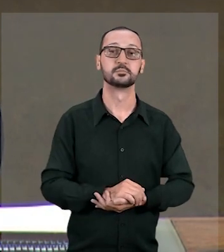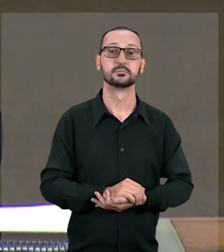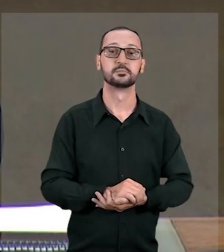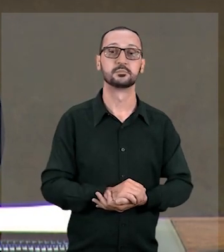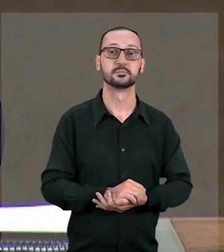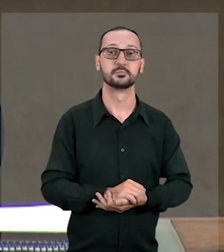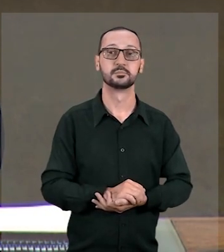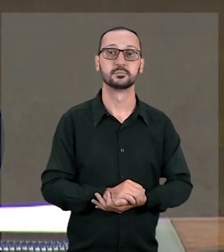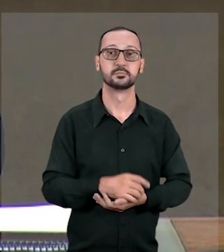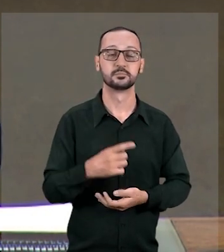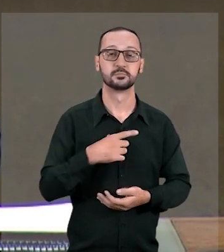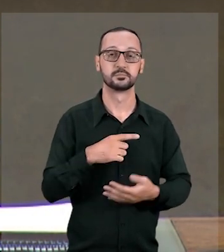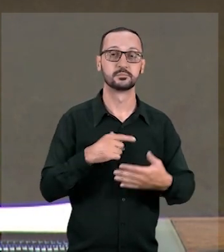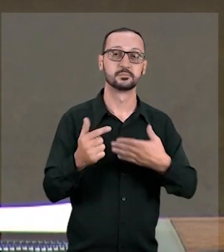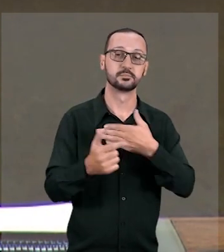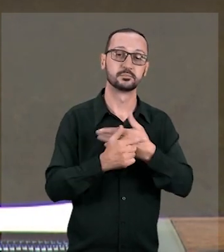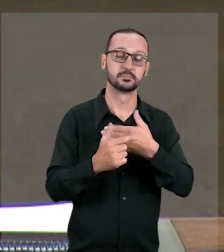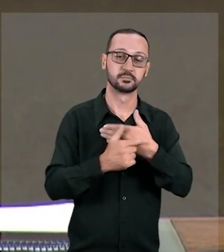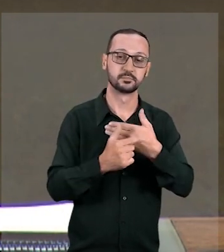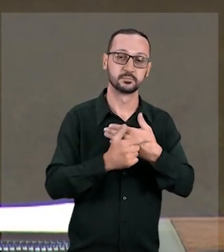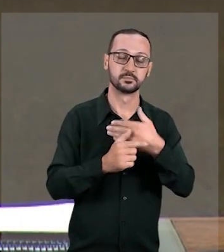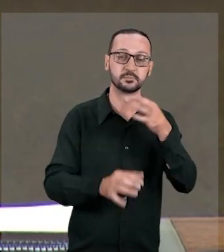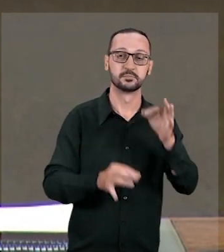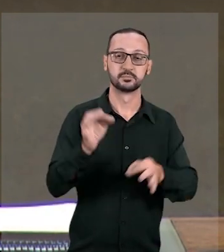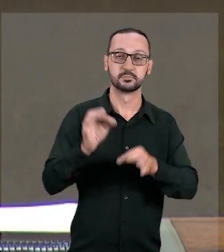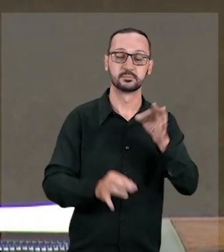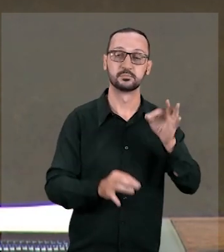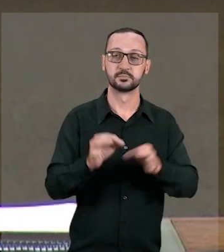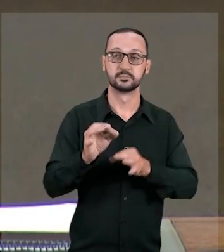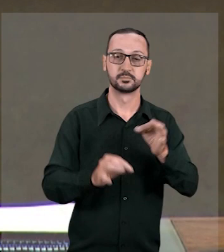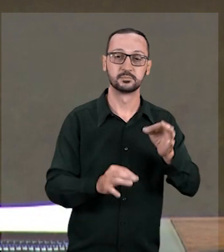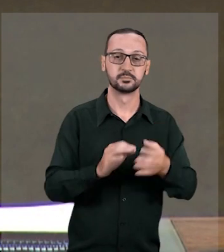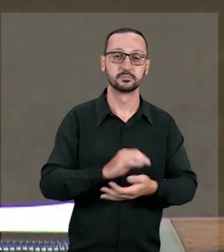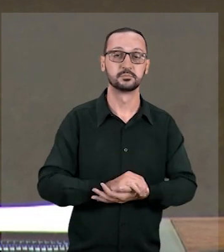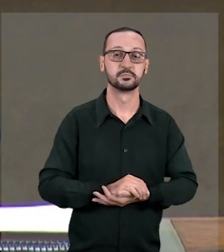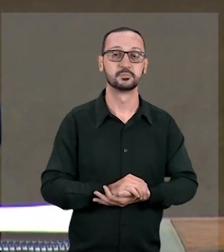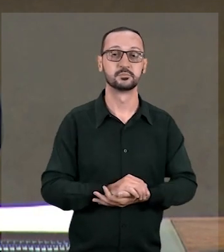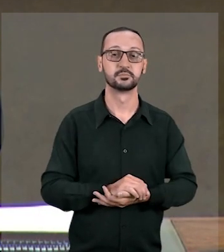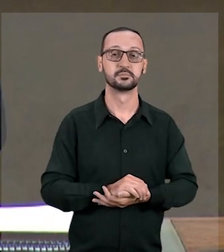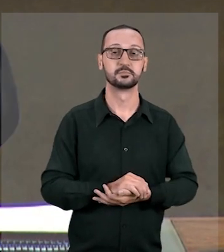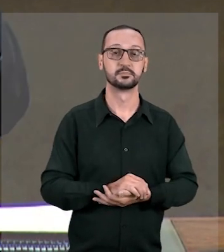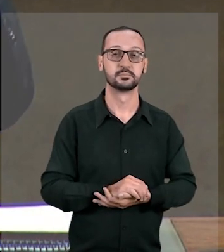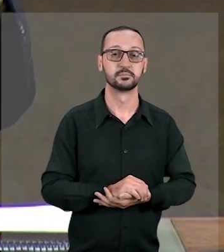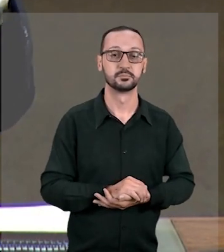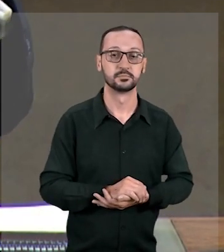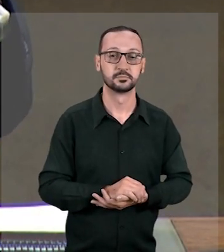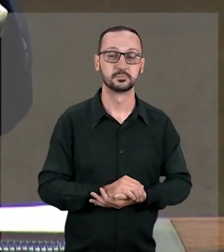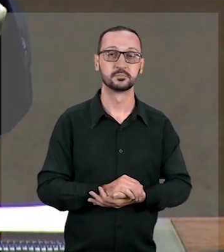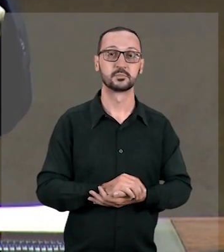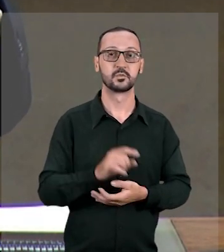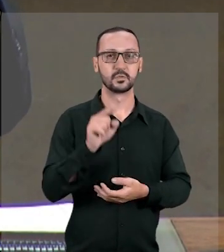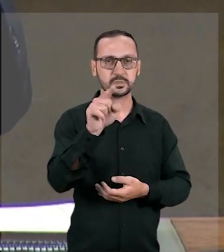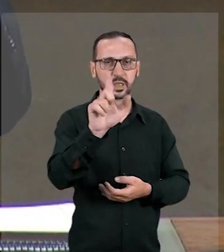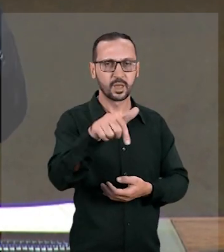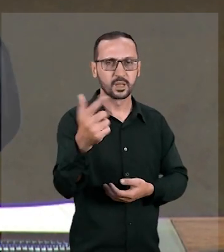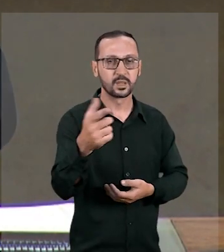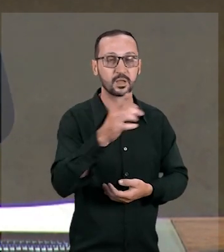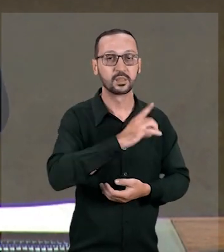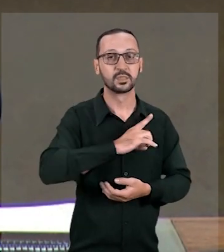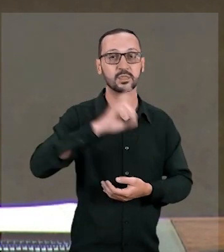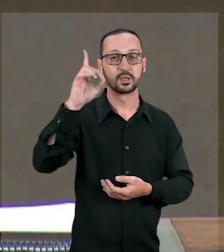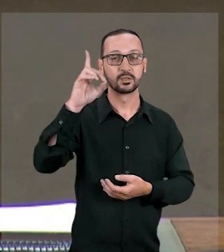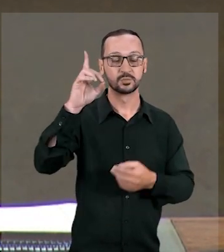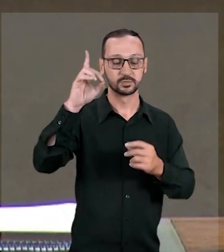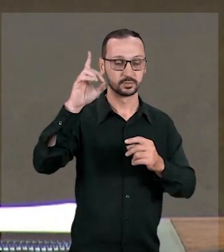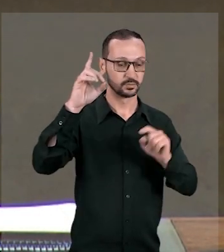sobre o papel dos juízes constitucionais. Todo mundo lembrará, até achei estranho que tu era Deus,